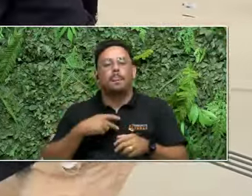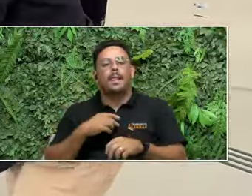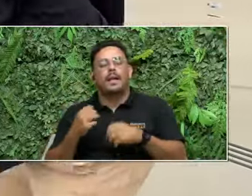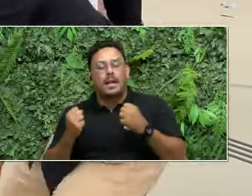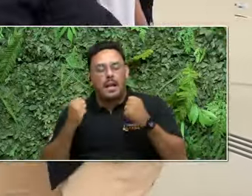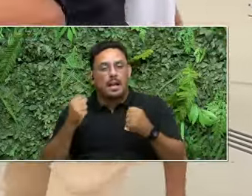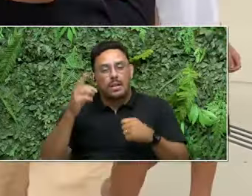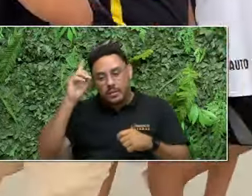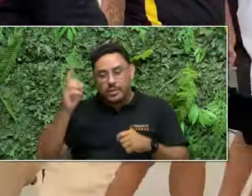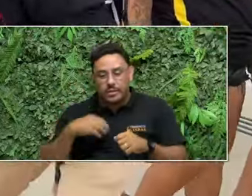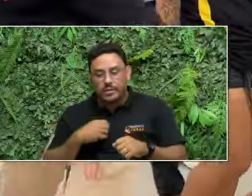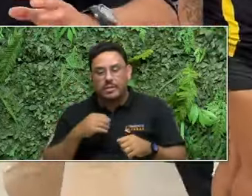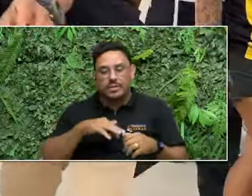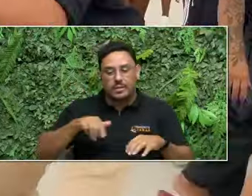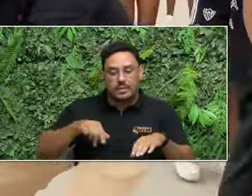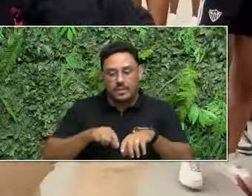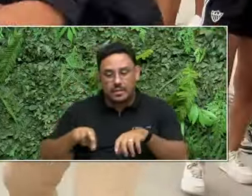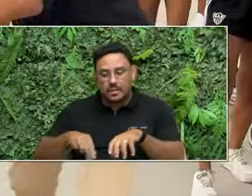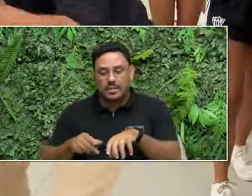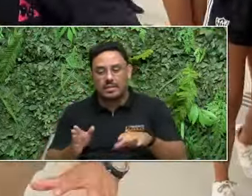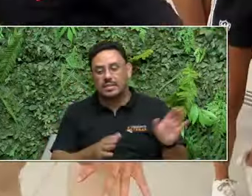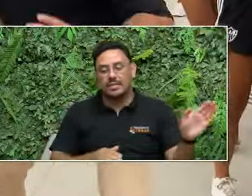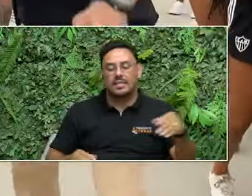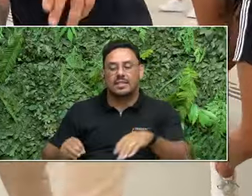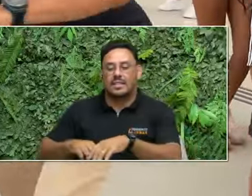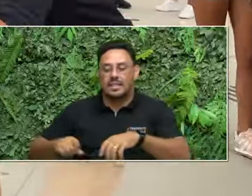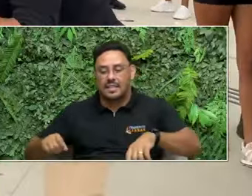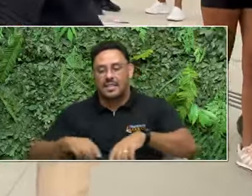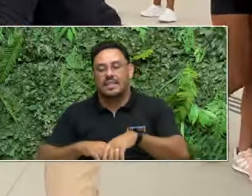céu lá vai escapa pela esquerda